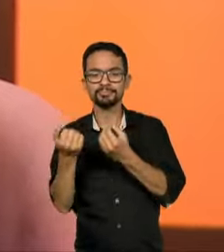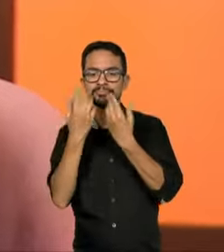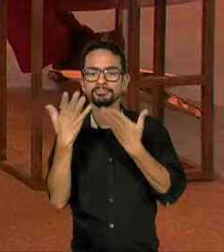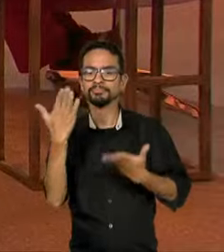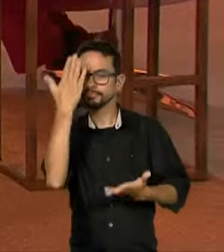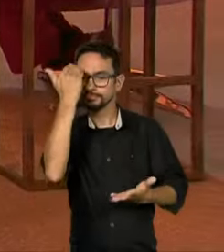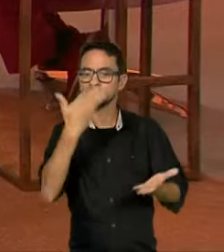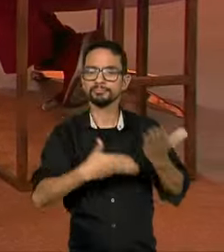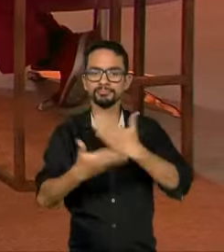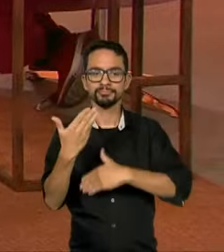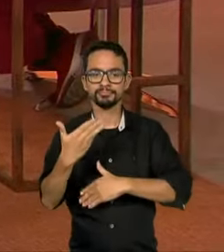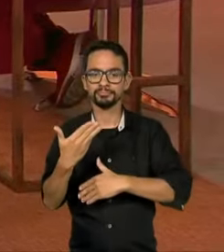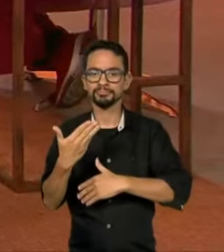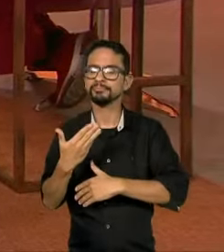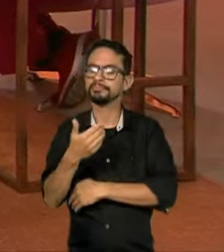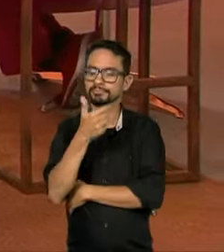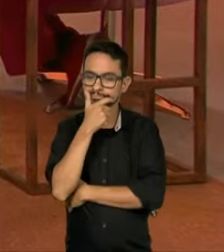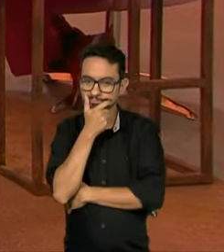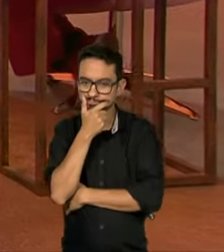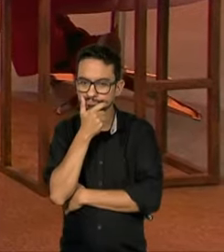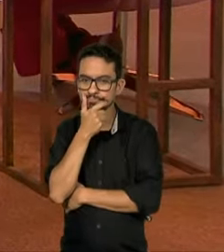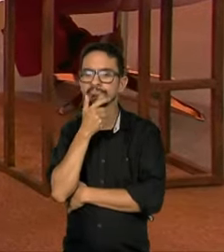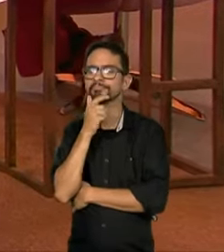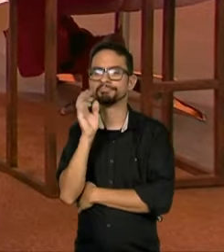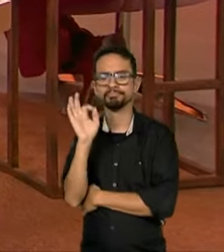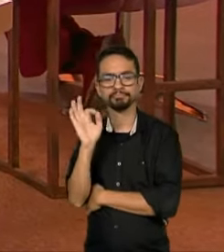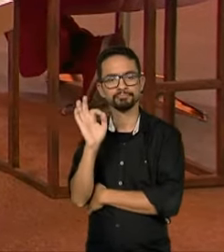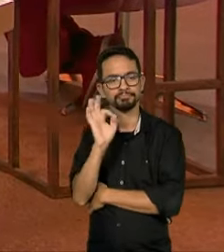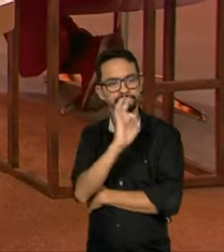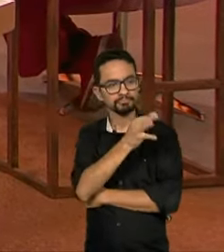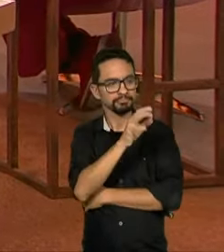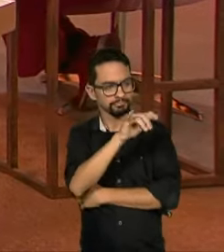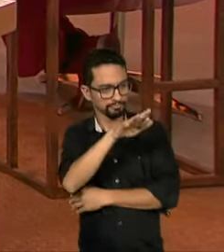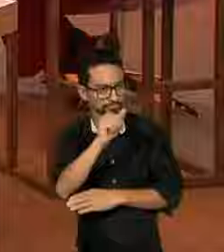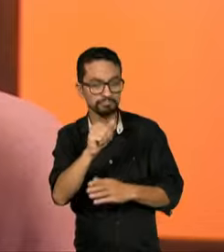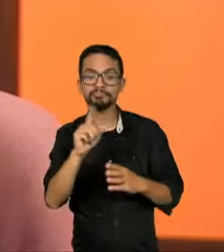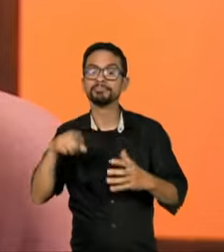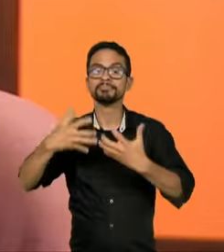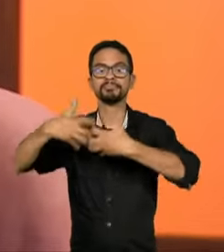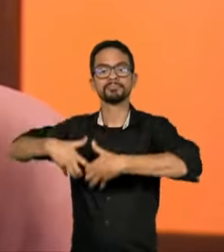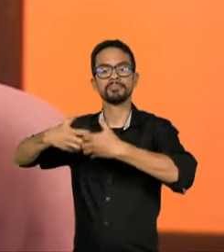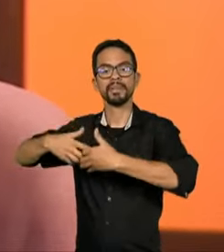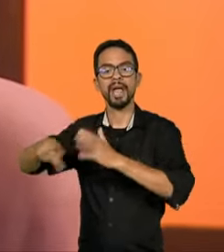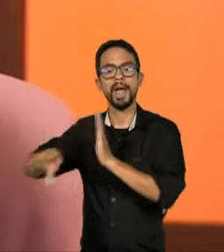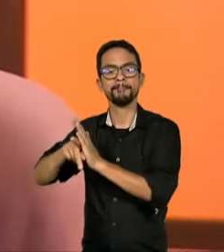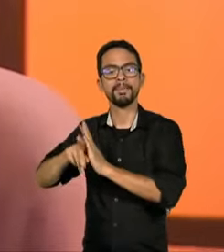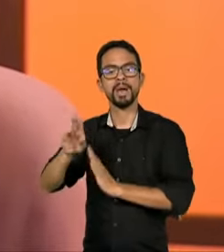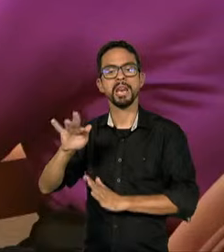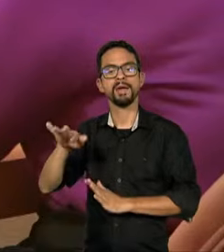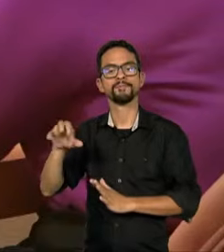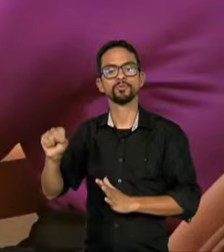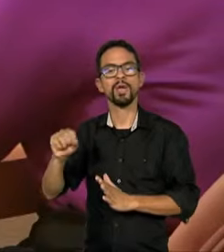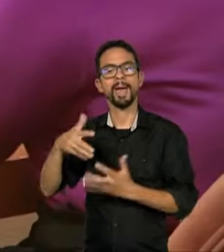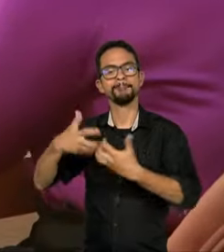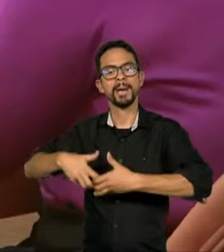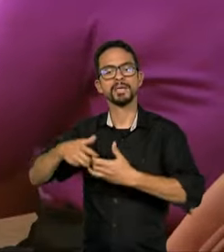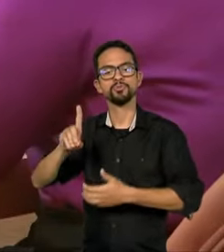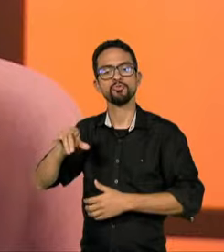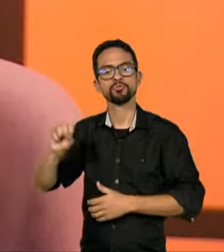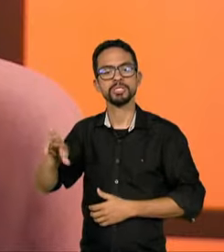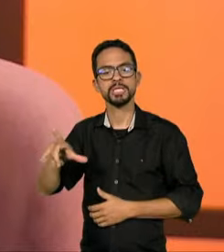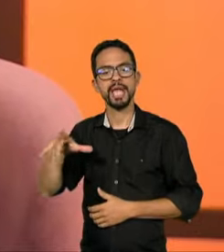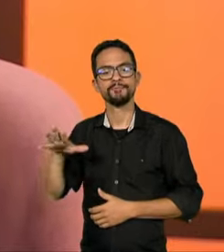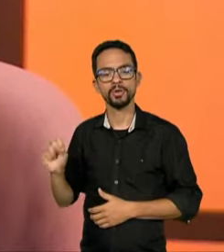com isso. E a gente acha, se vai na livraria, já está com a editora? Está na livraria, Máquina dos Livros. Máquina dos Livros. Livrarias. E foi,